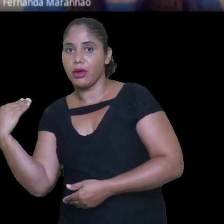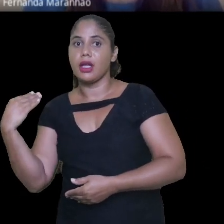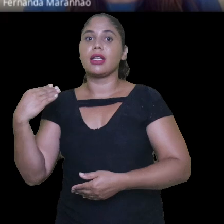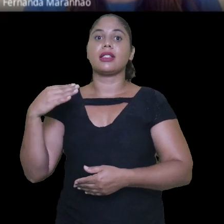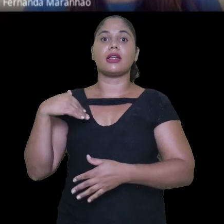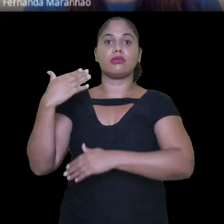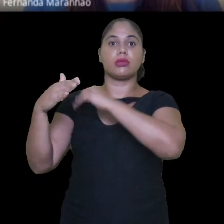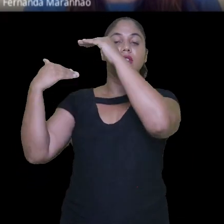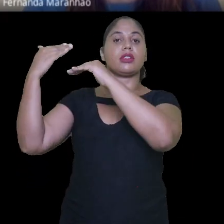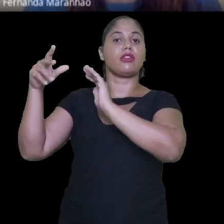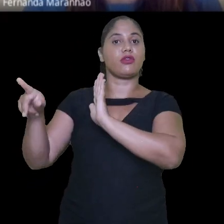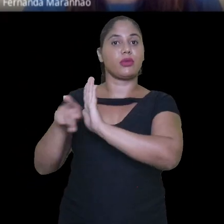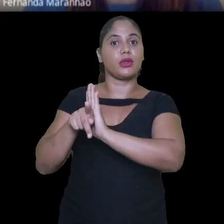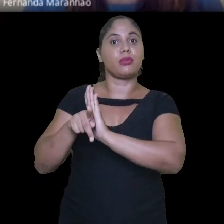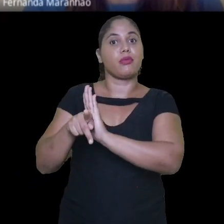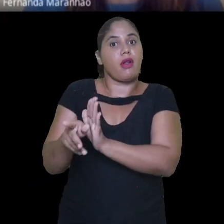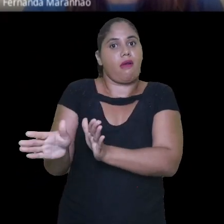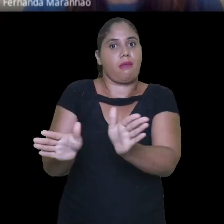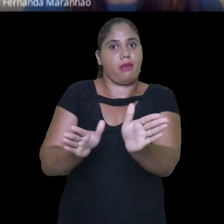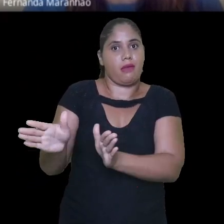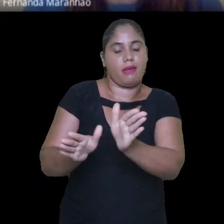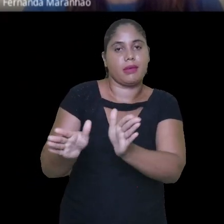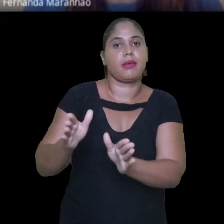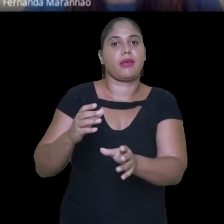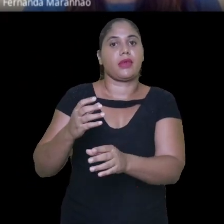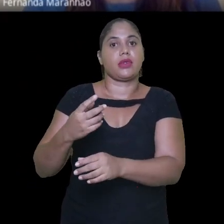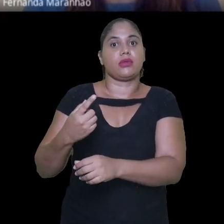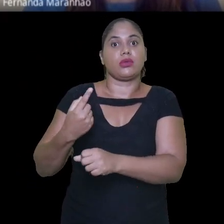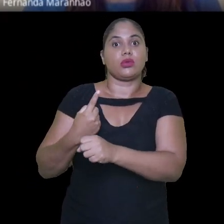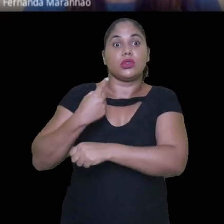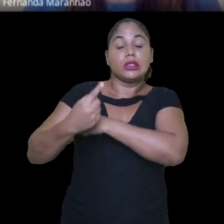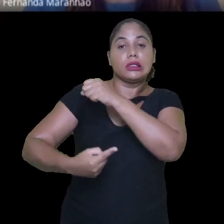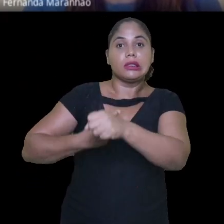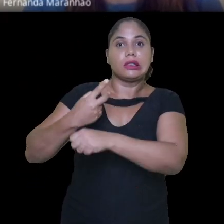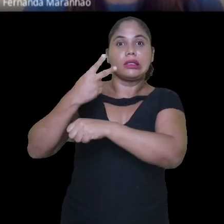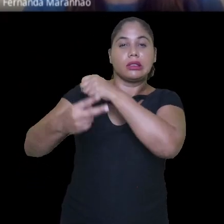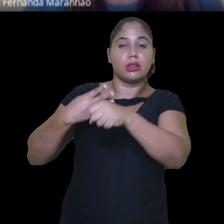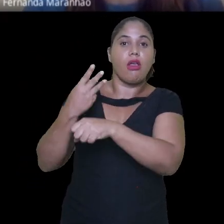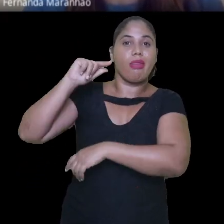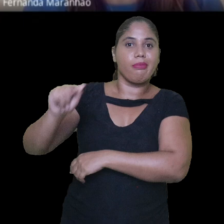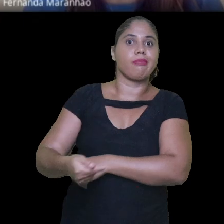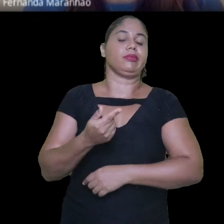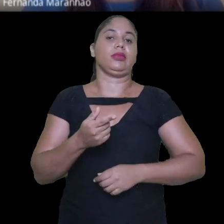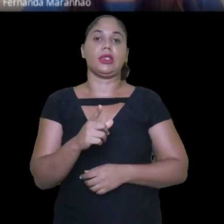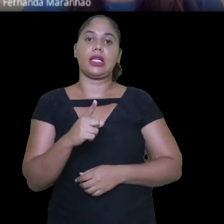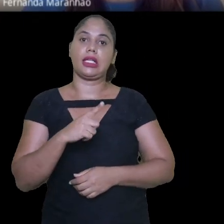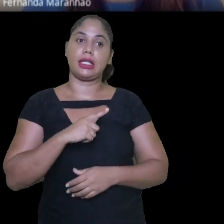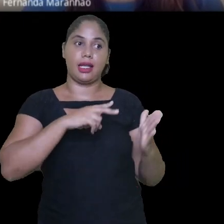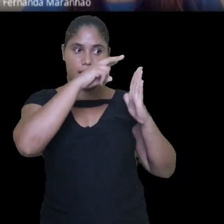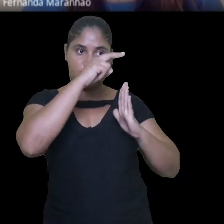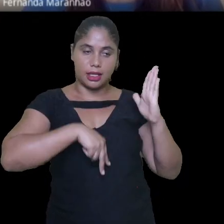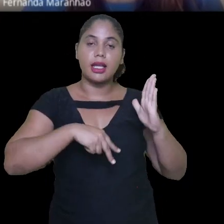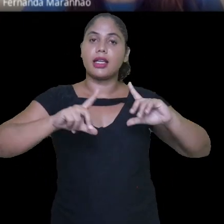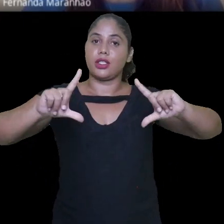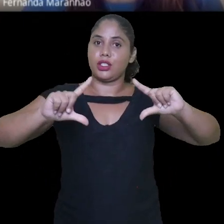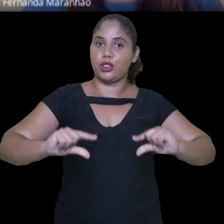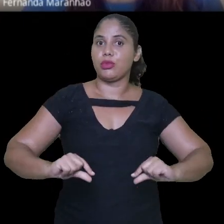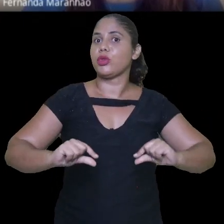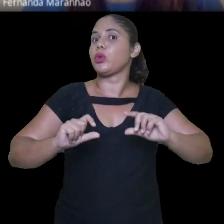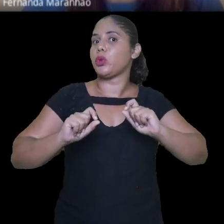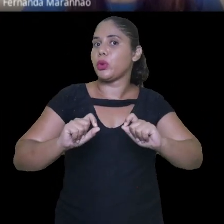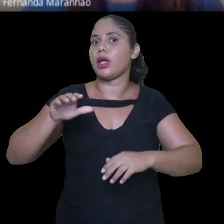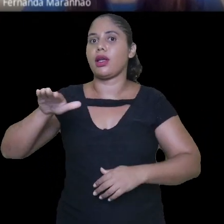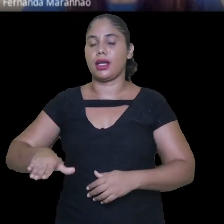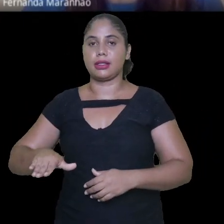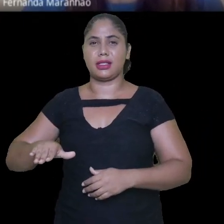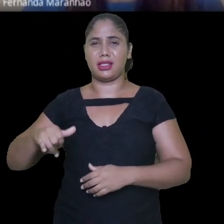mortalidade infantil, e a mortalidade infantil nos 5 primeiros anos está diretamente relacionada a causas da prematuridade,